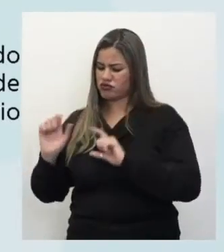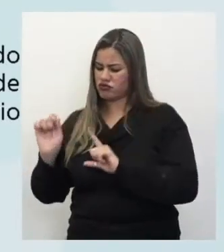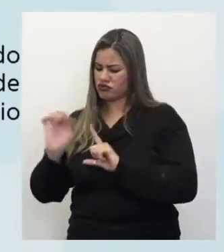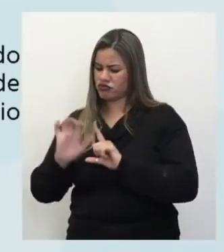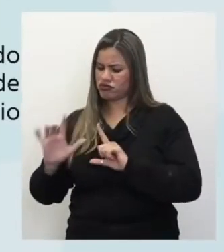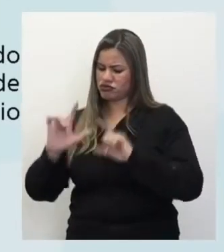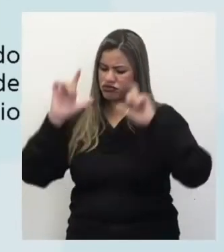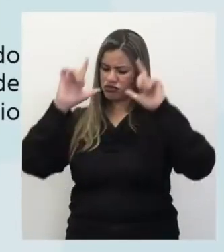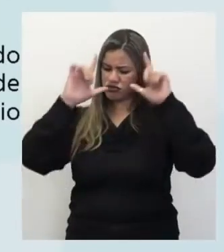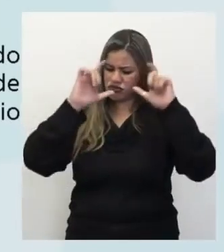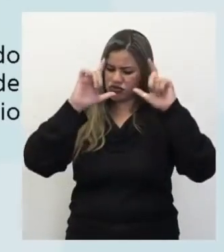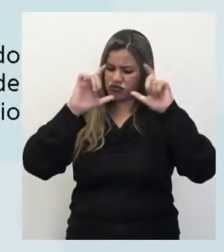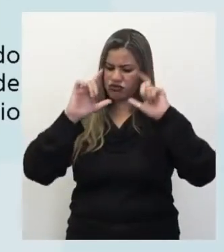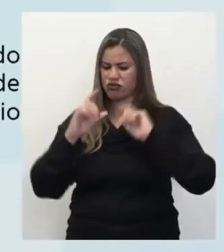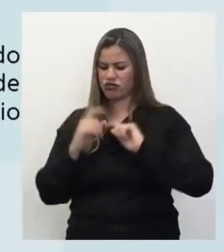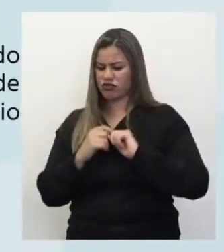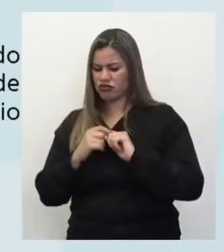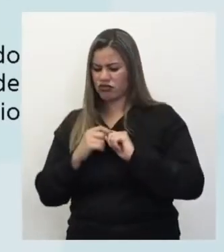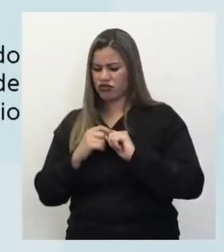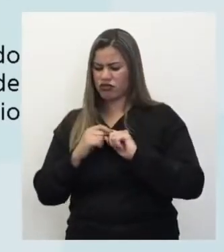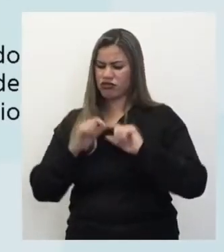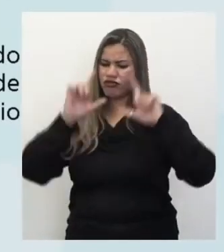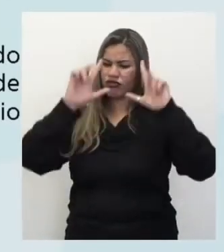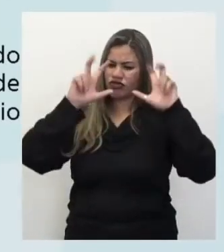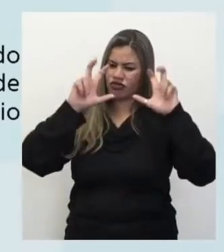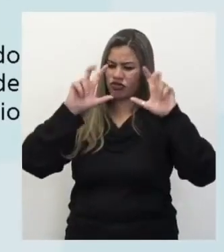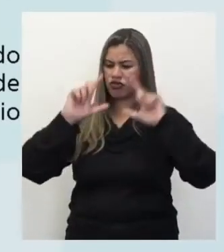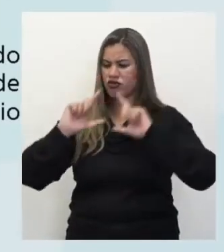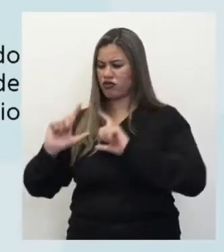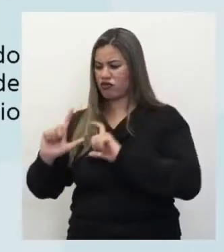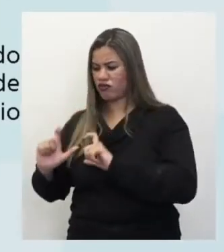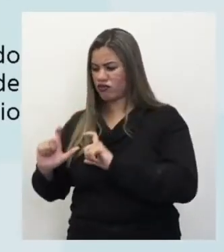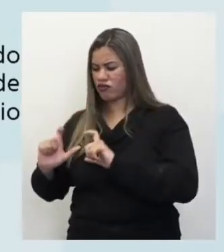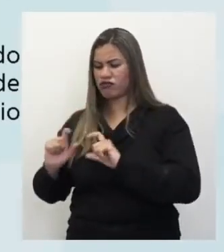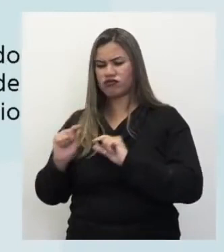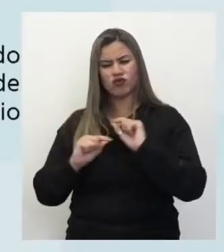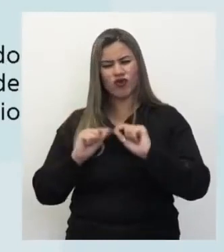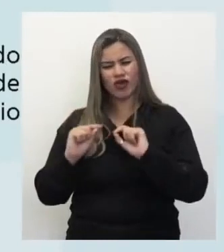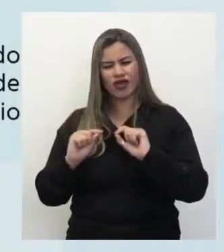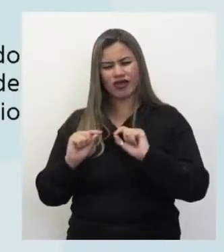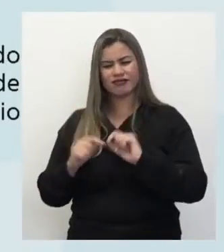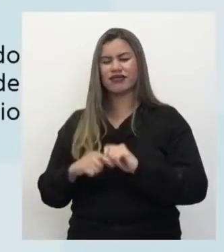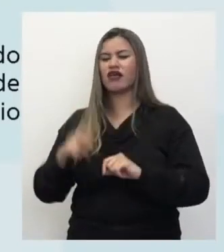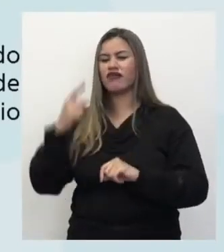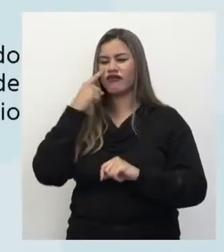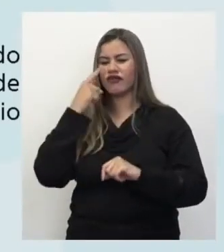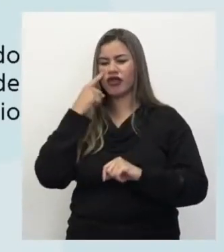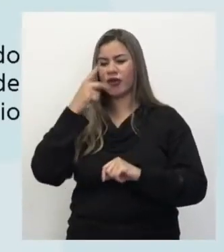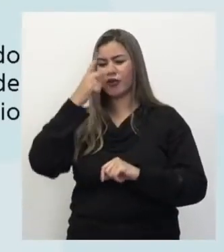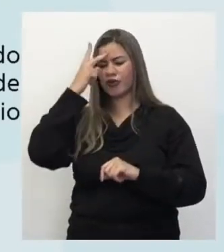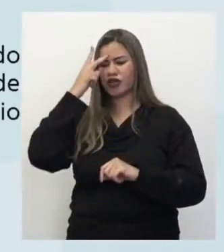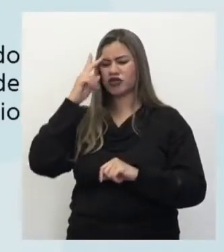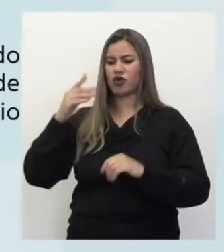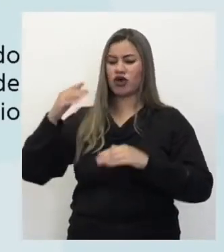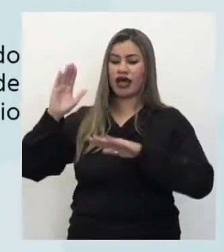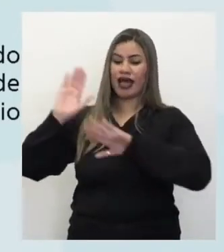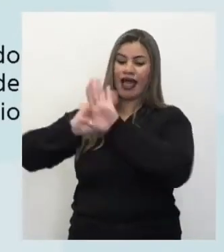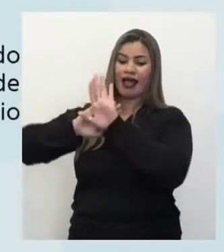professor. Faça essa chamada com seus alunos. Vocês viram que tinha umas pessoas lá atrás e tinha uma pessoa de braços